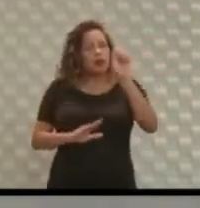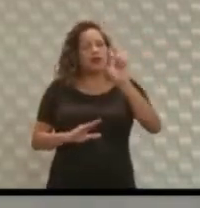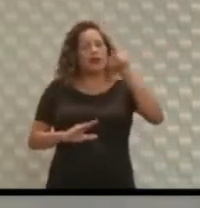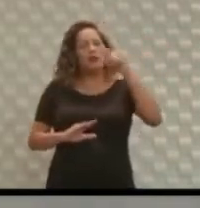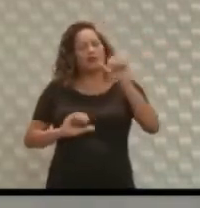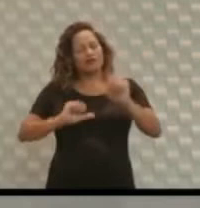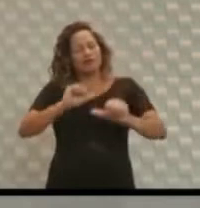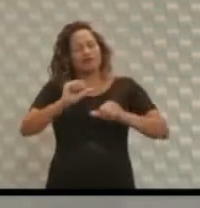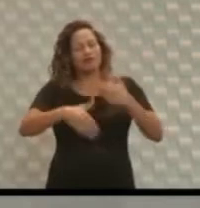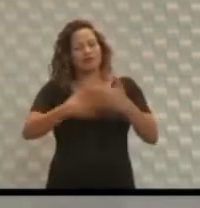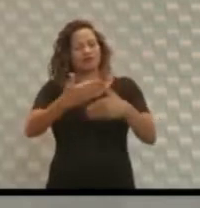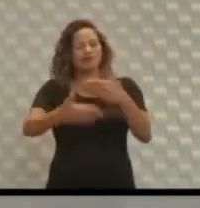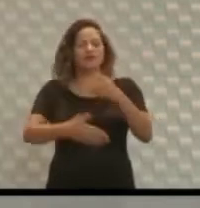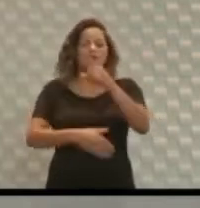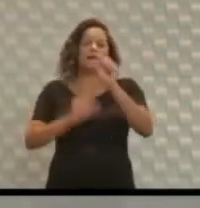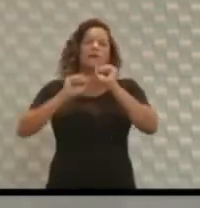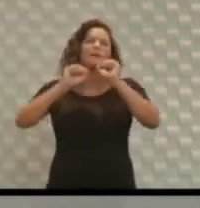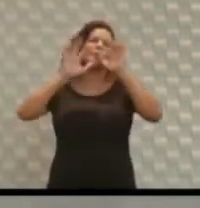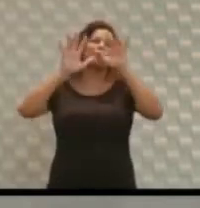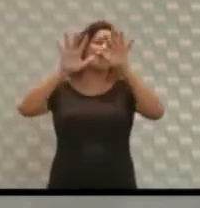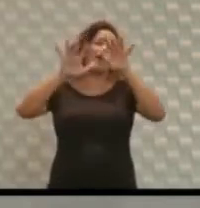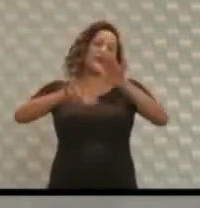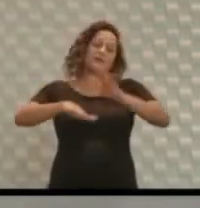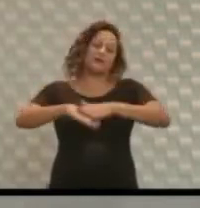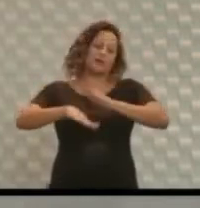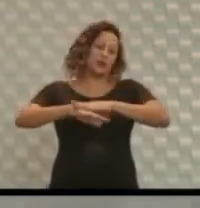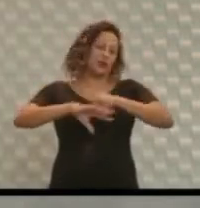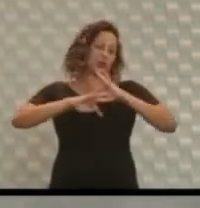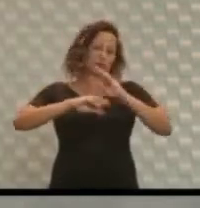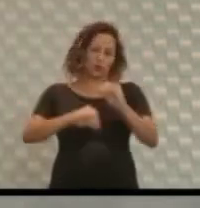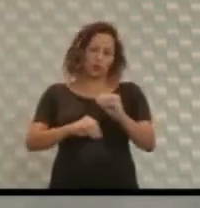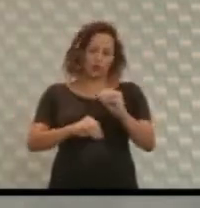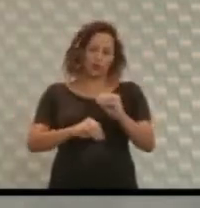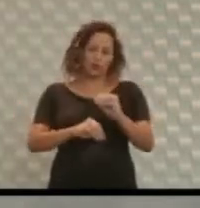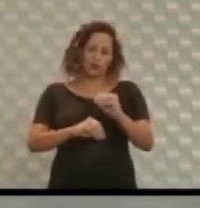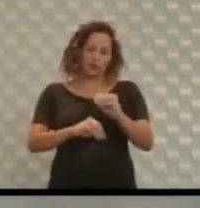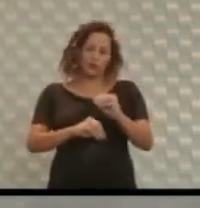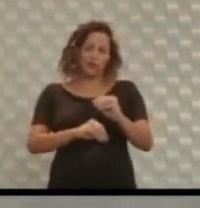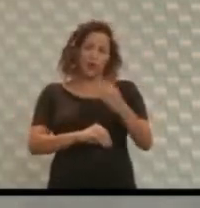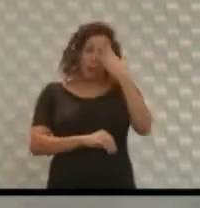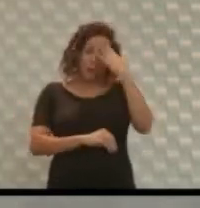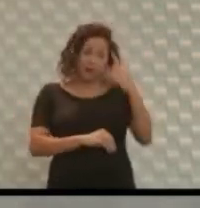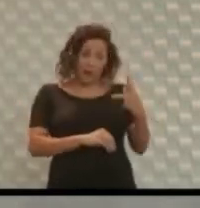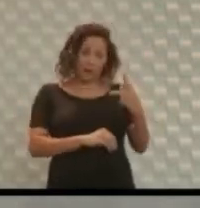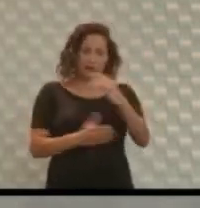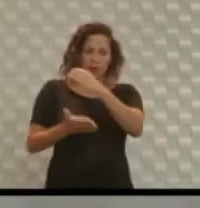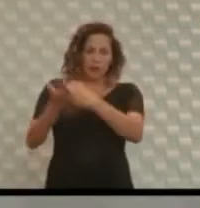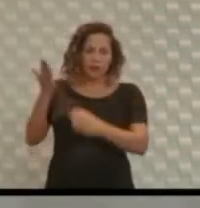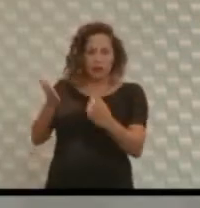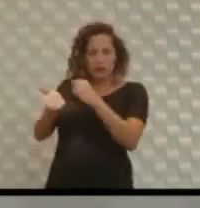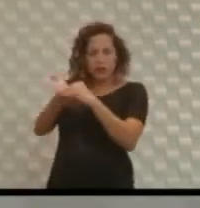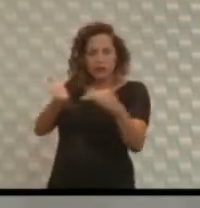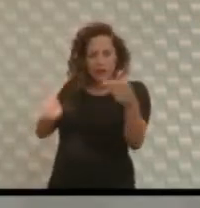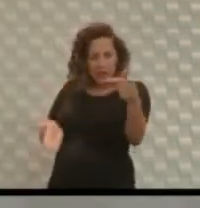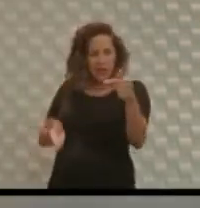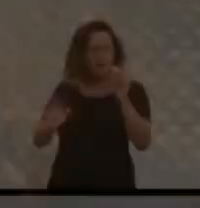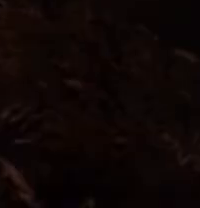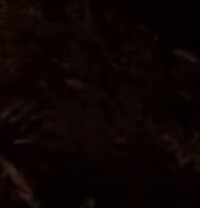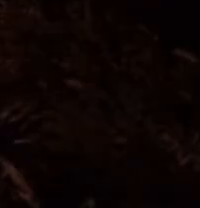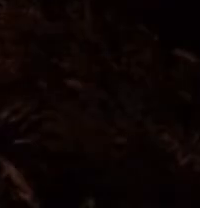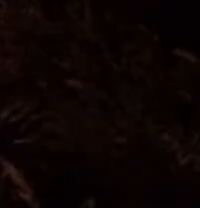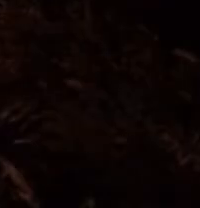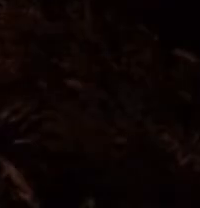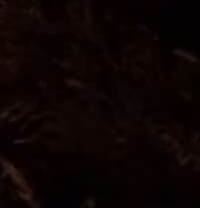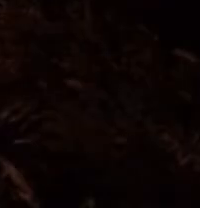bem sucedido em tudo que fizer. Em Provérbios 1:7 diz assim, o temor do Senhor é o princípio do